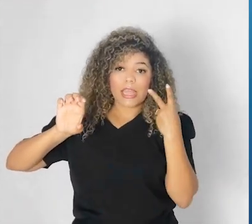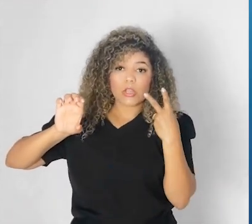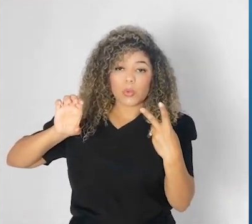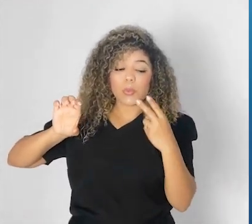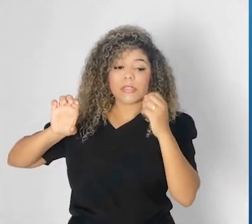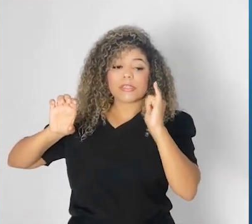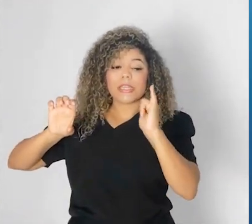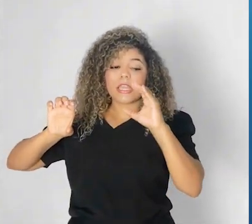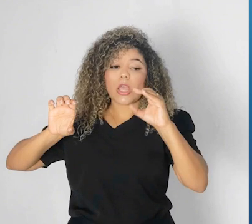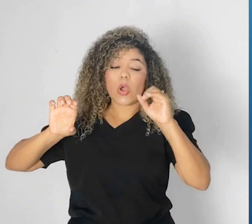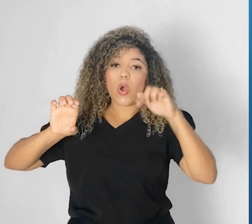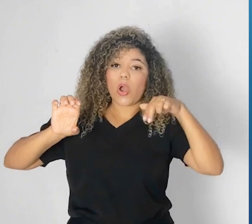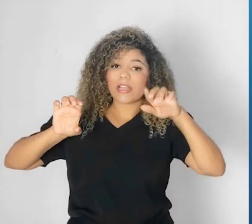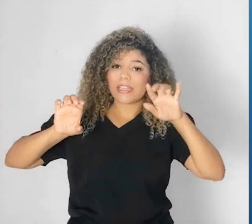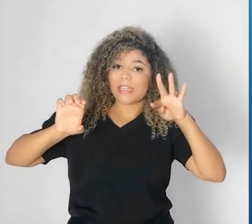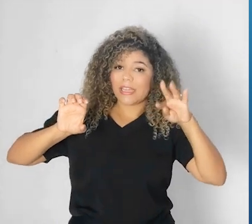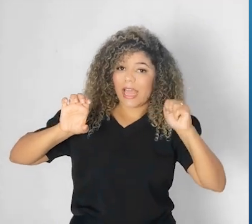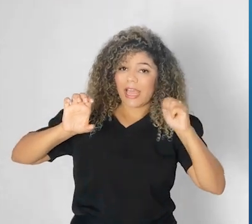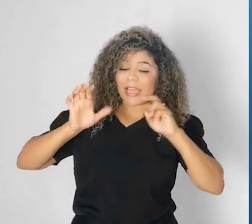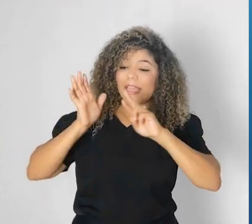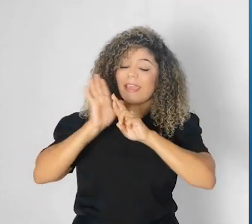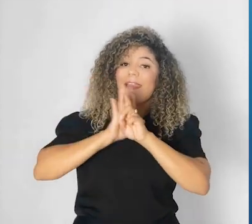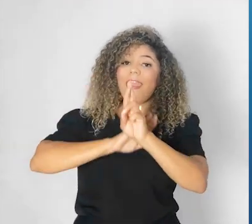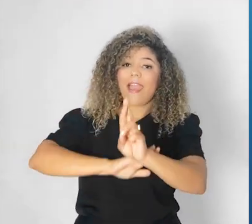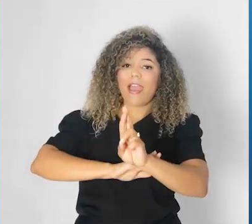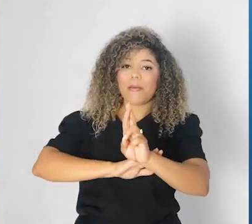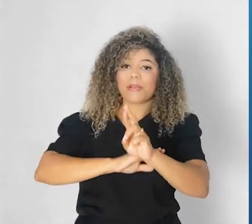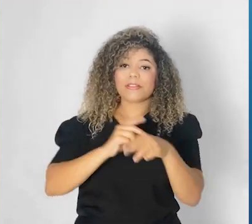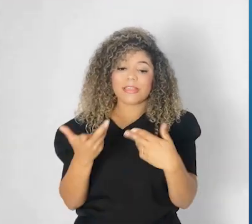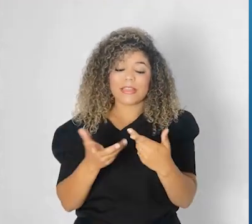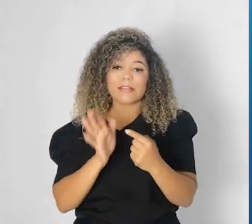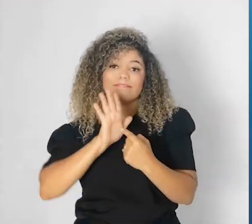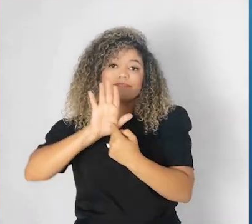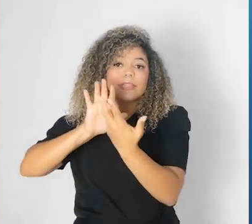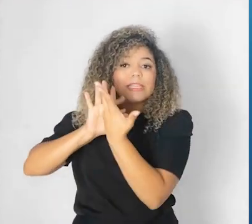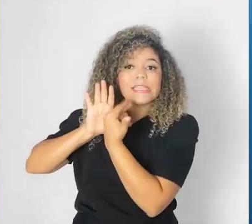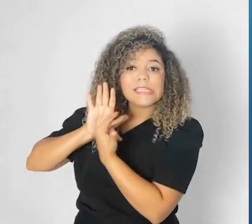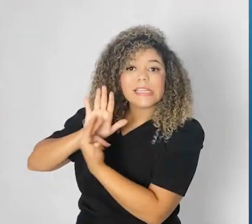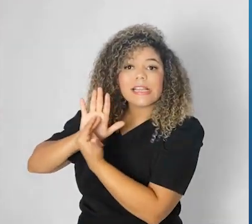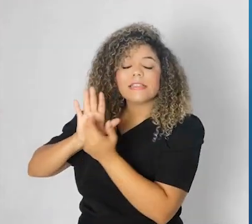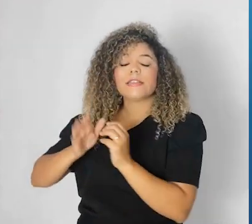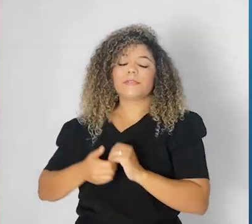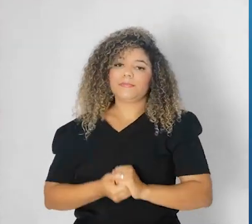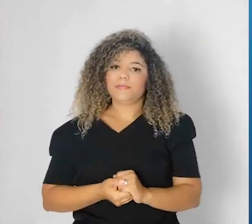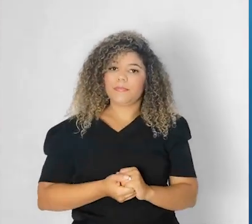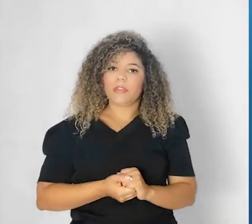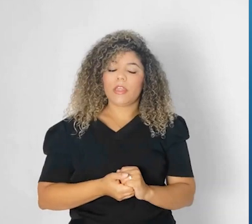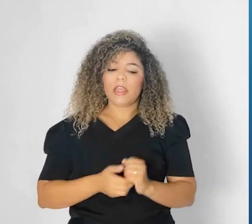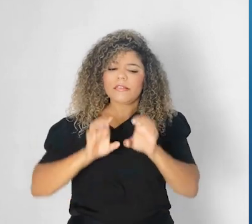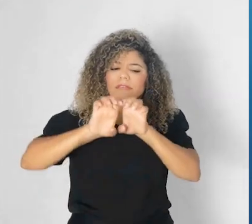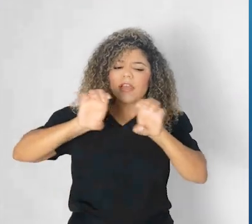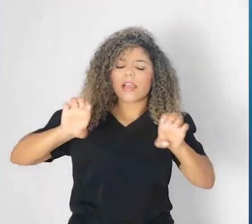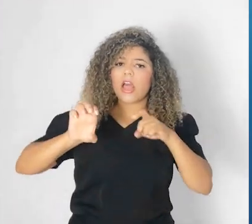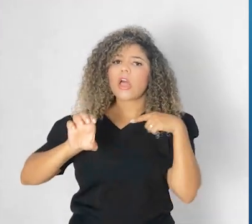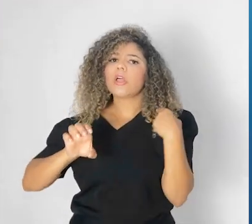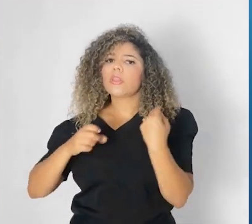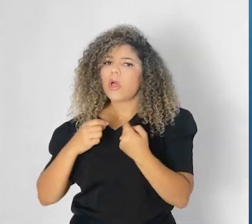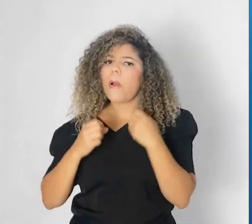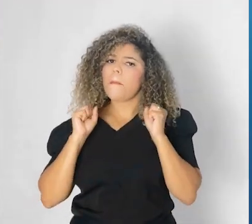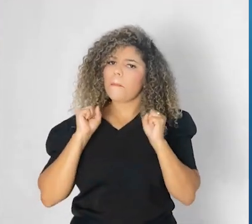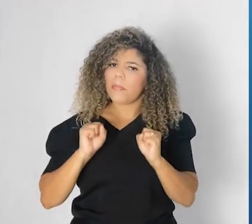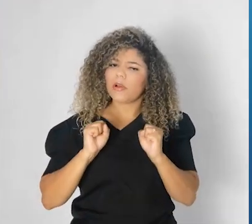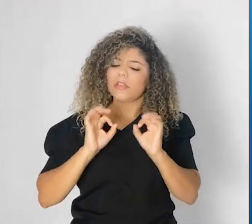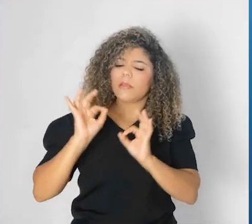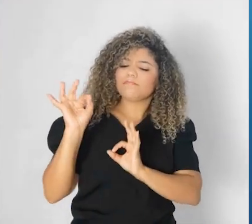incógnitas que representa, esse fato? Bom, nós podemos fazer isso que eu estava